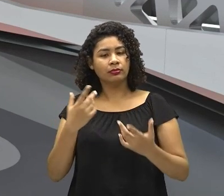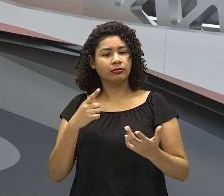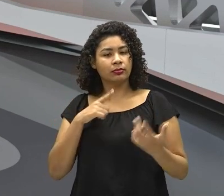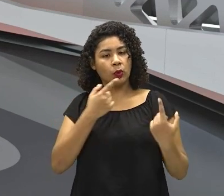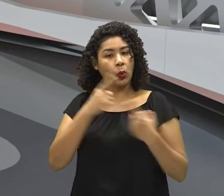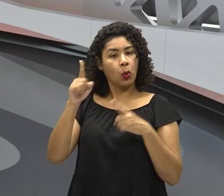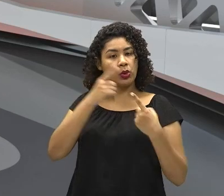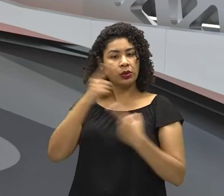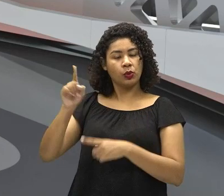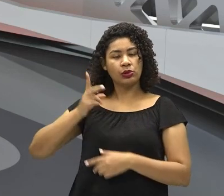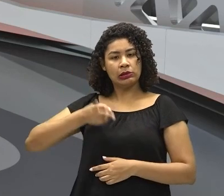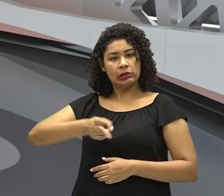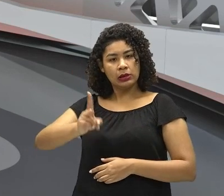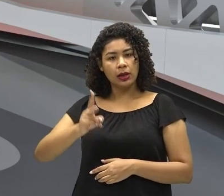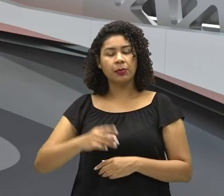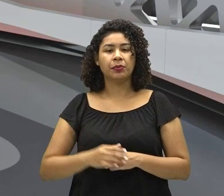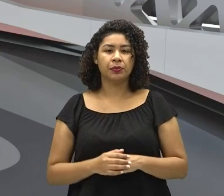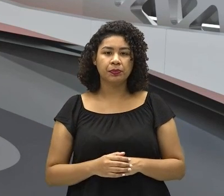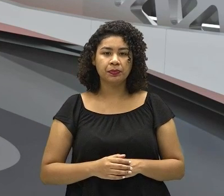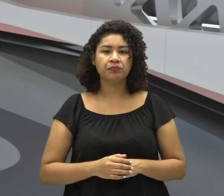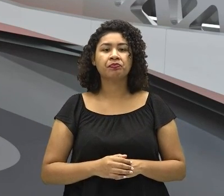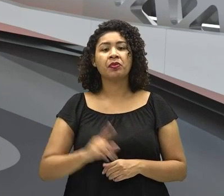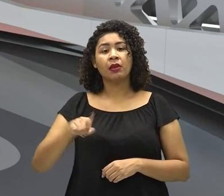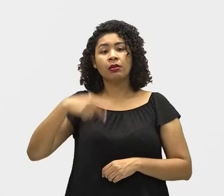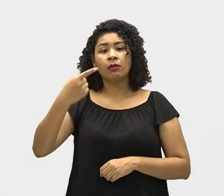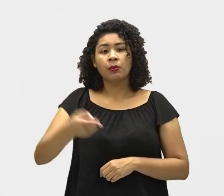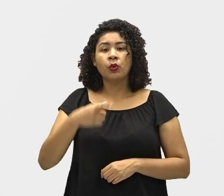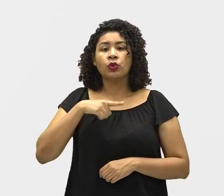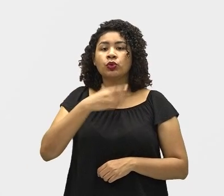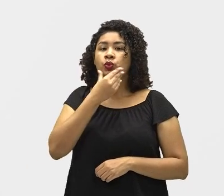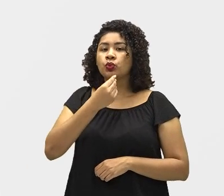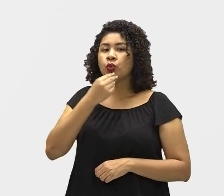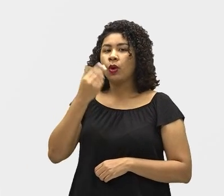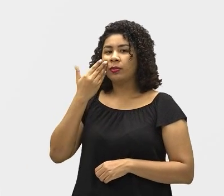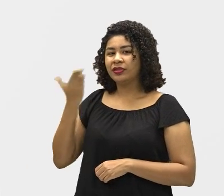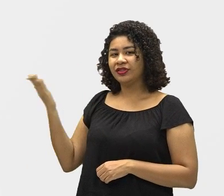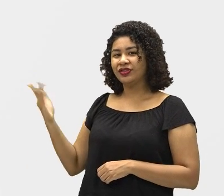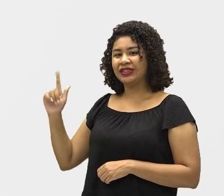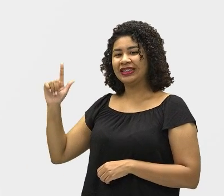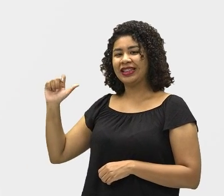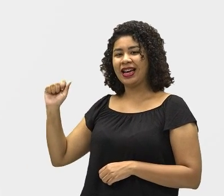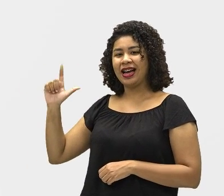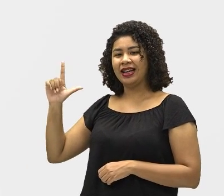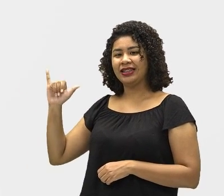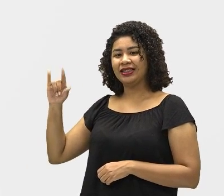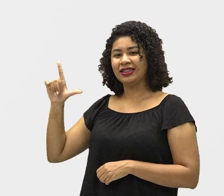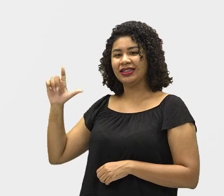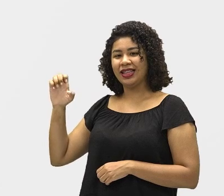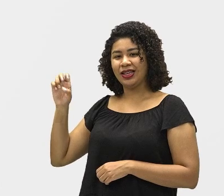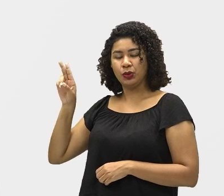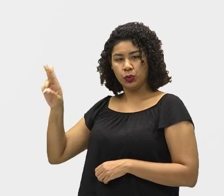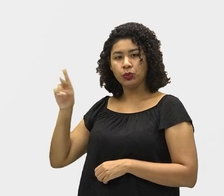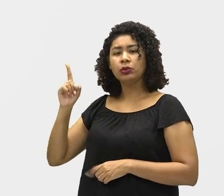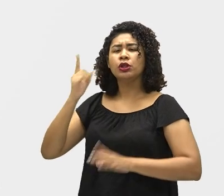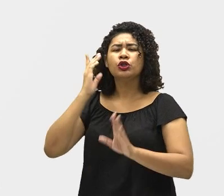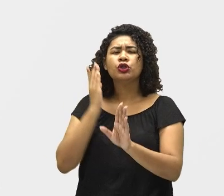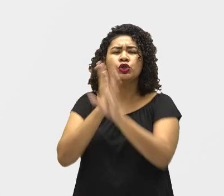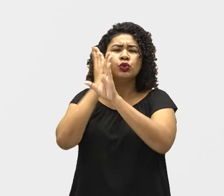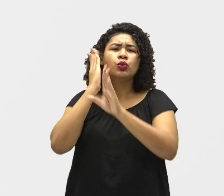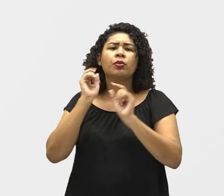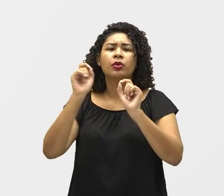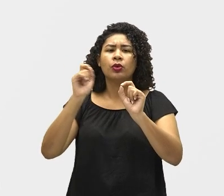fogueira. Depois nós temos o Galileu Galilei, tá? Na sequência, que descobriu os anéis de Saturno, as